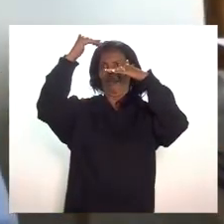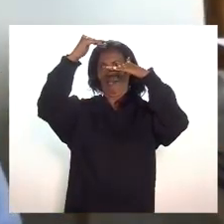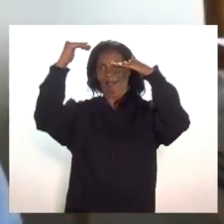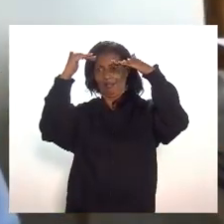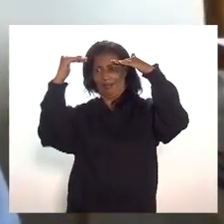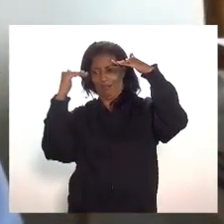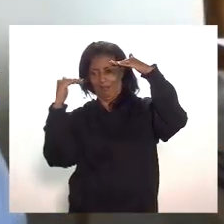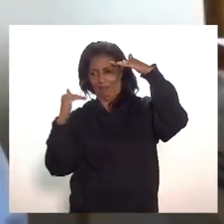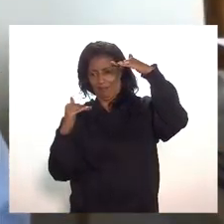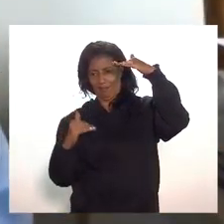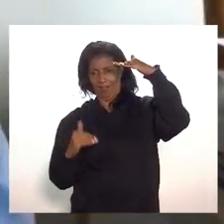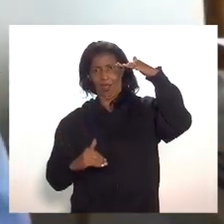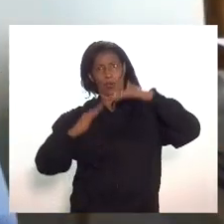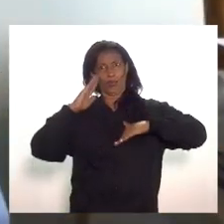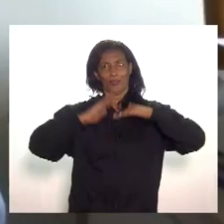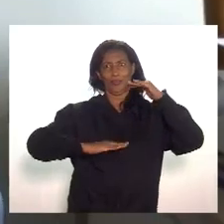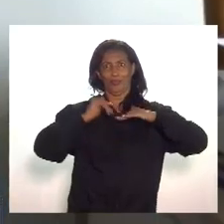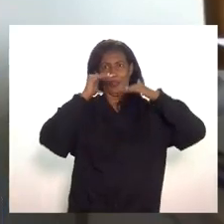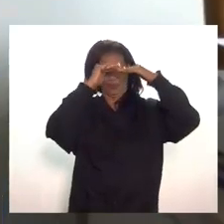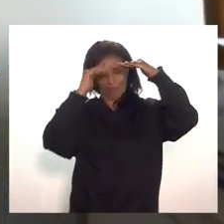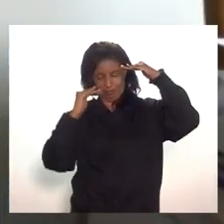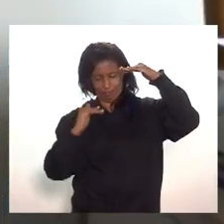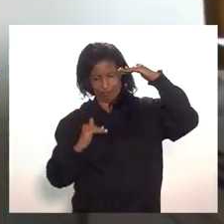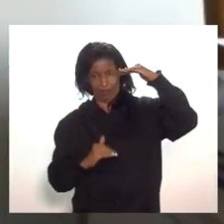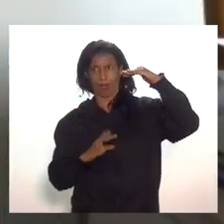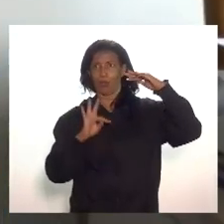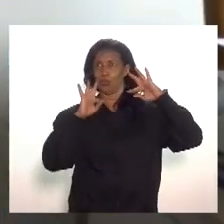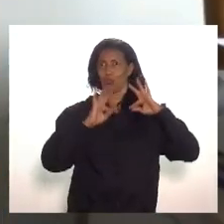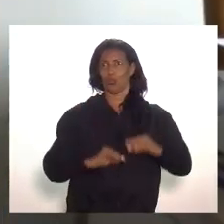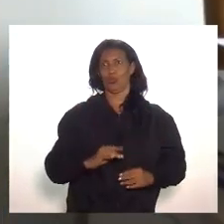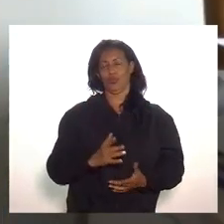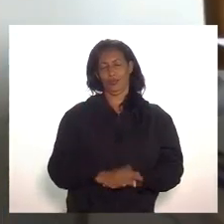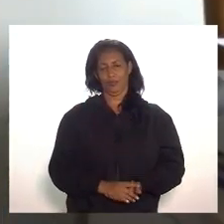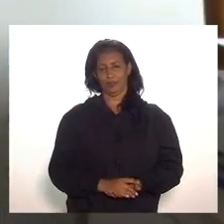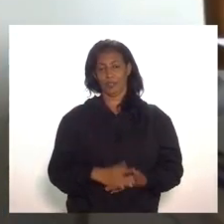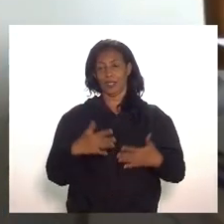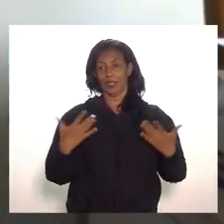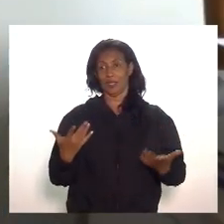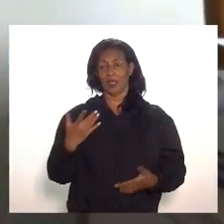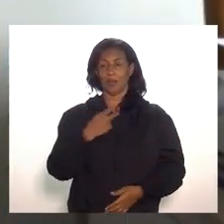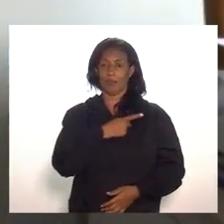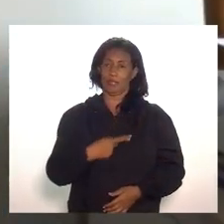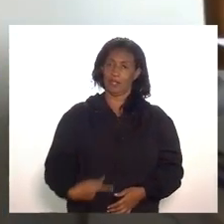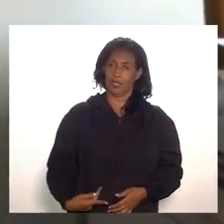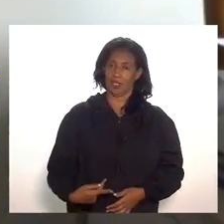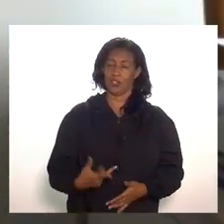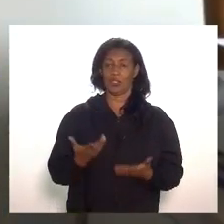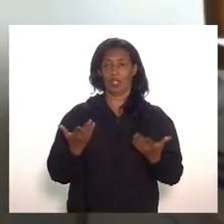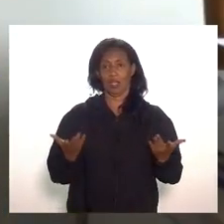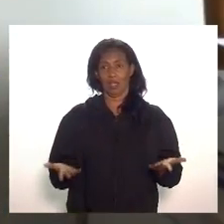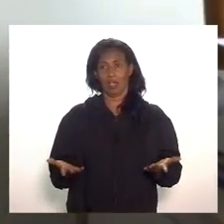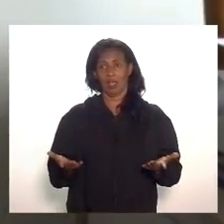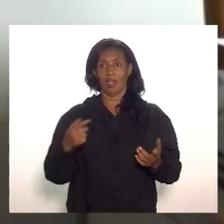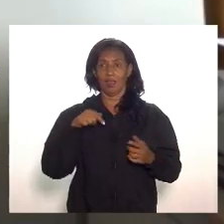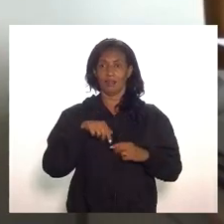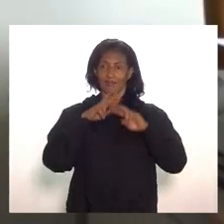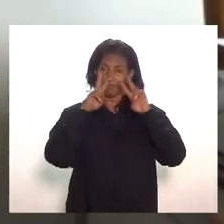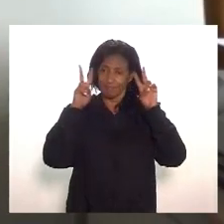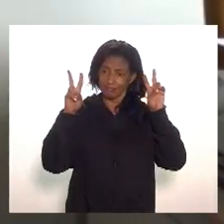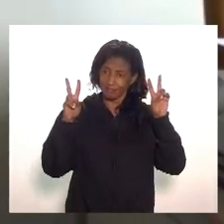cores. Então, senhora presidente, é nesse sentido que a gente mostrou